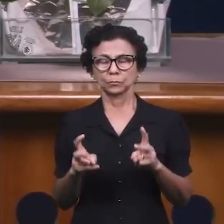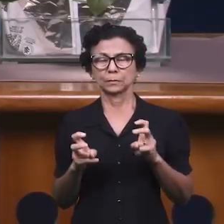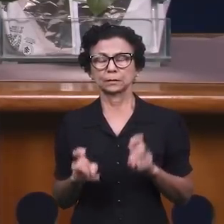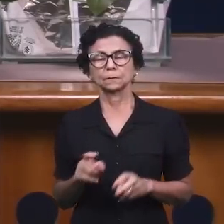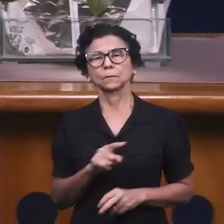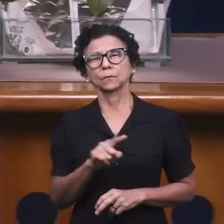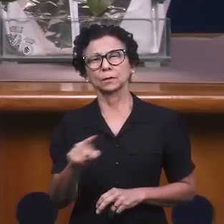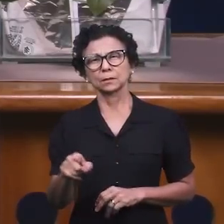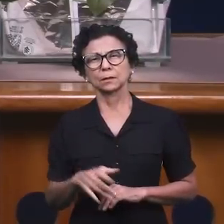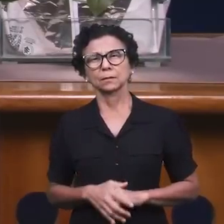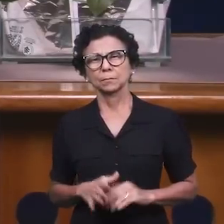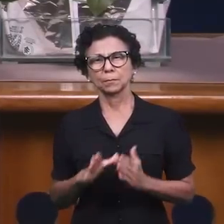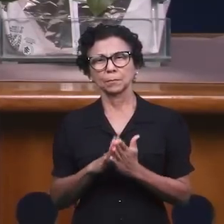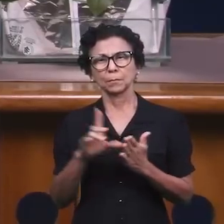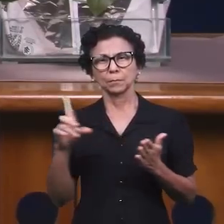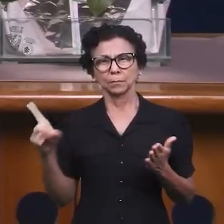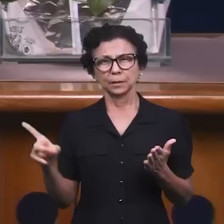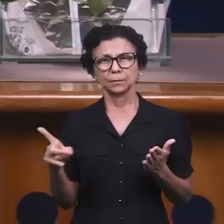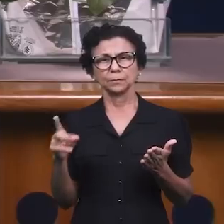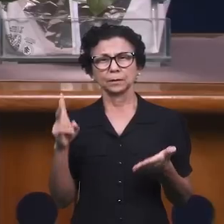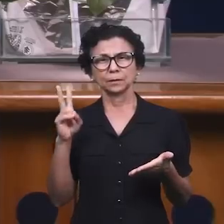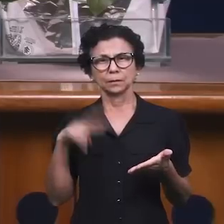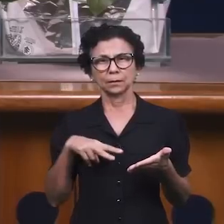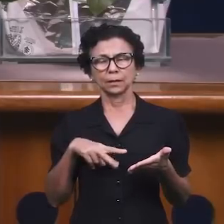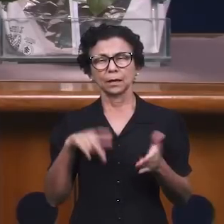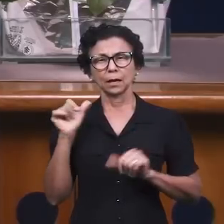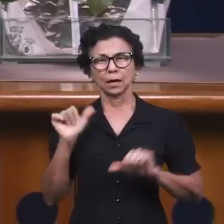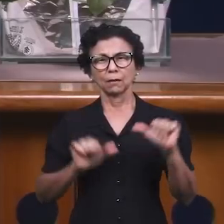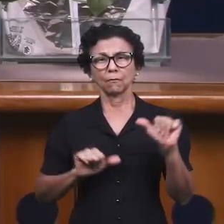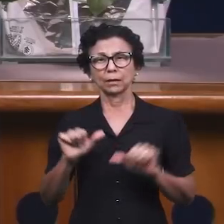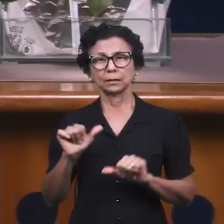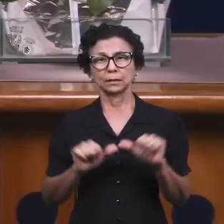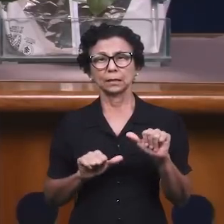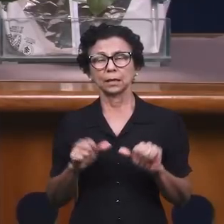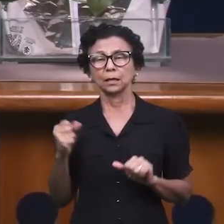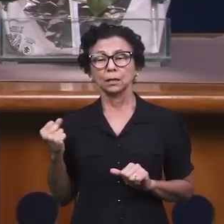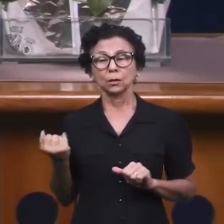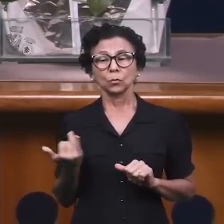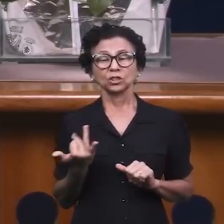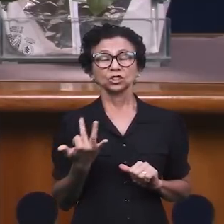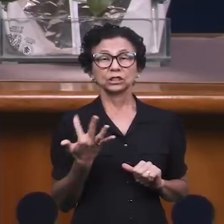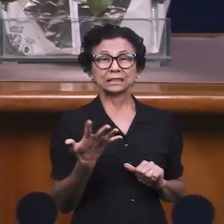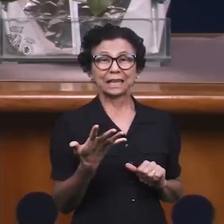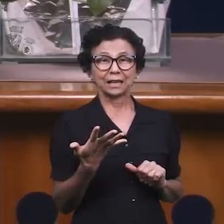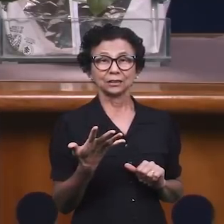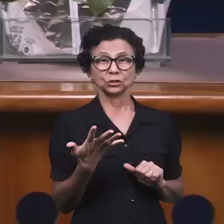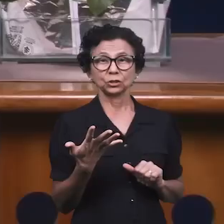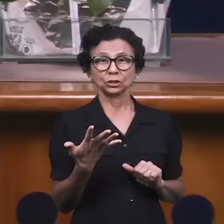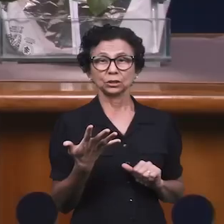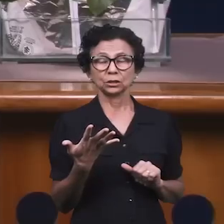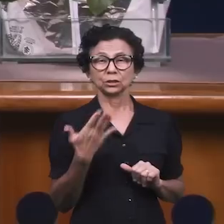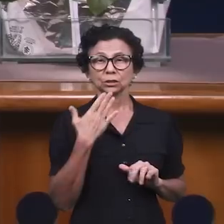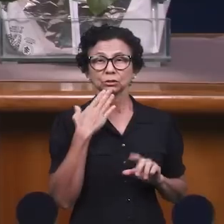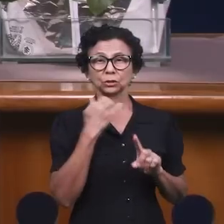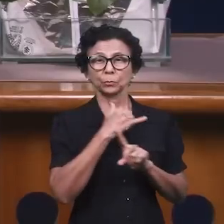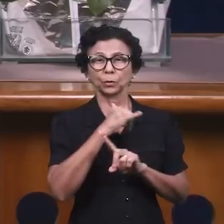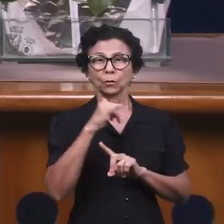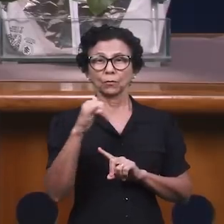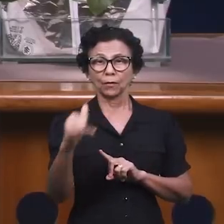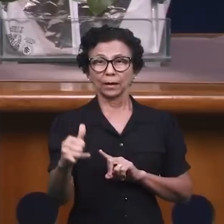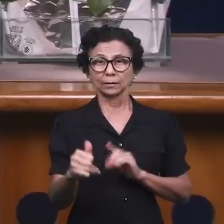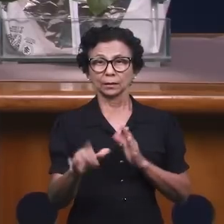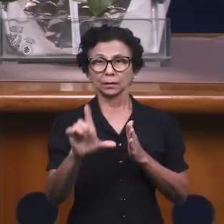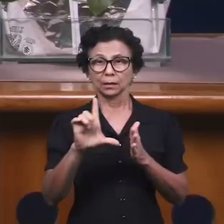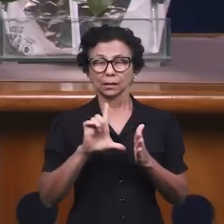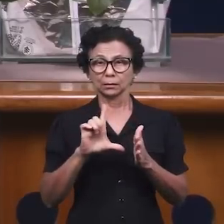podem pegar a Bíblia e avaliar a quantidade de profetas a partir do ano de 700 a.C.